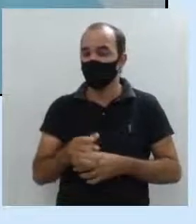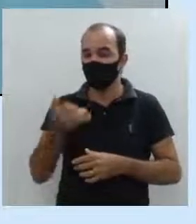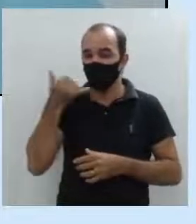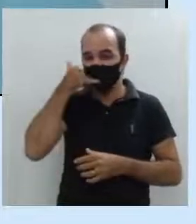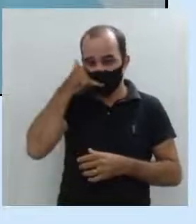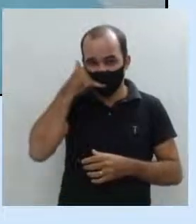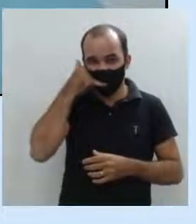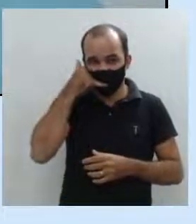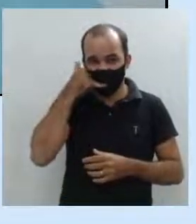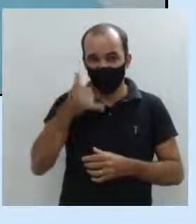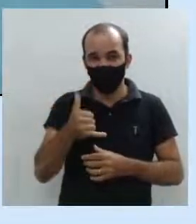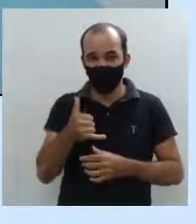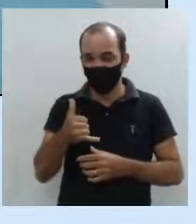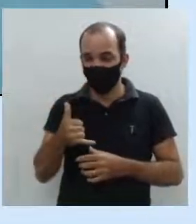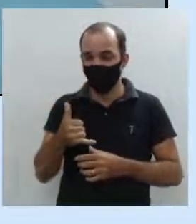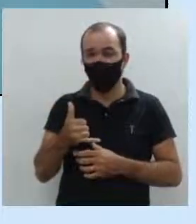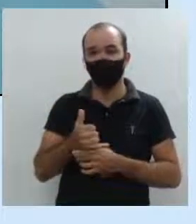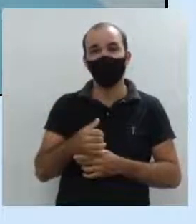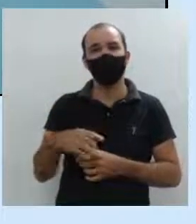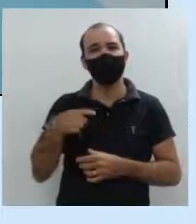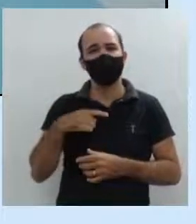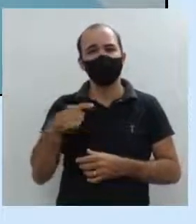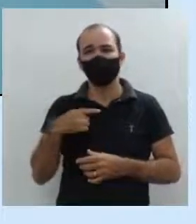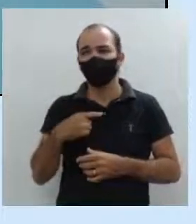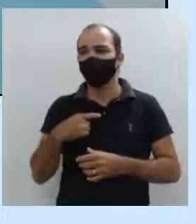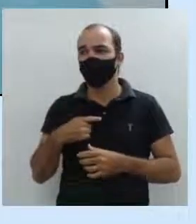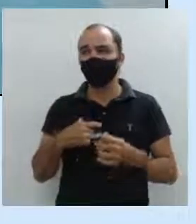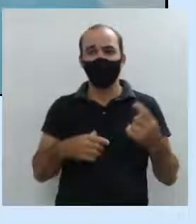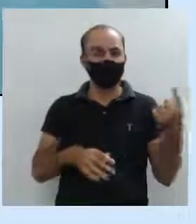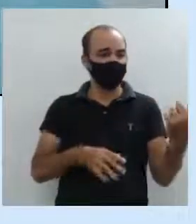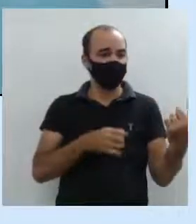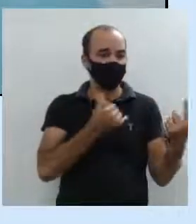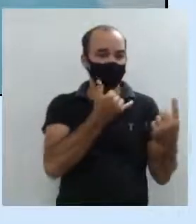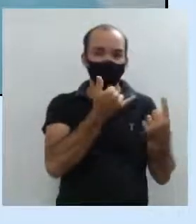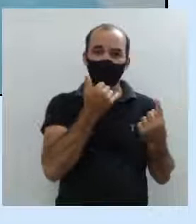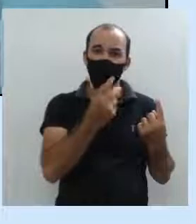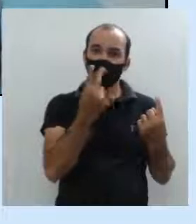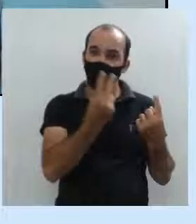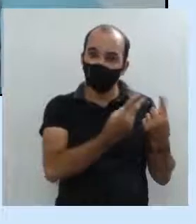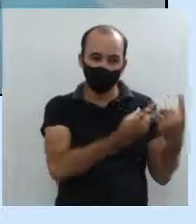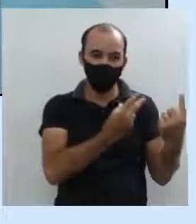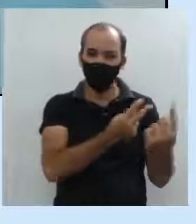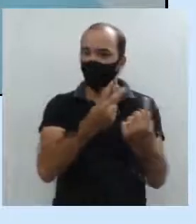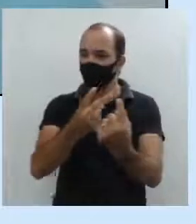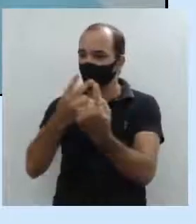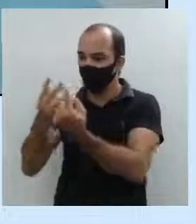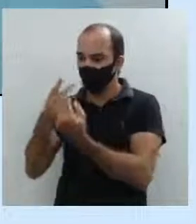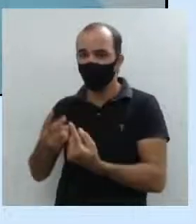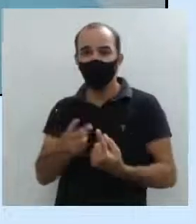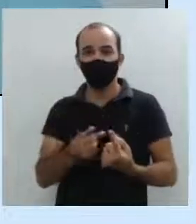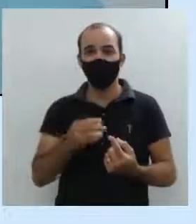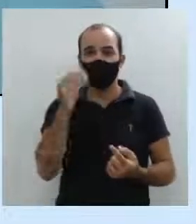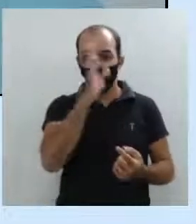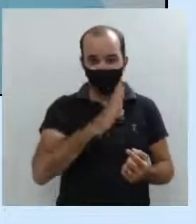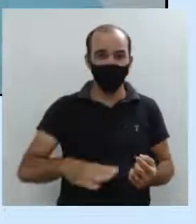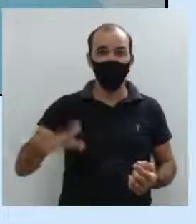Brasil? Existem mais celulares no Brasil do que